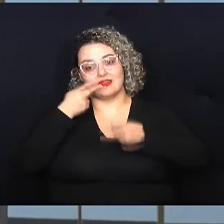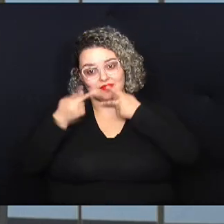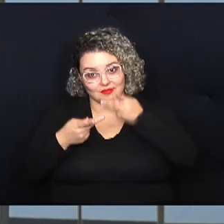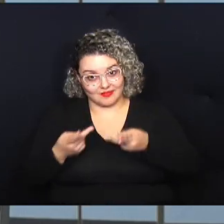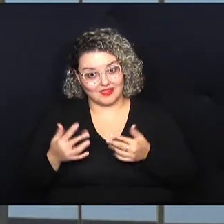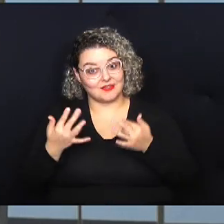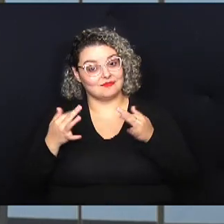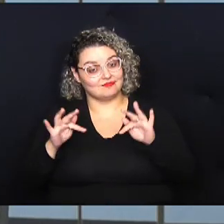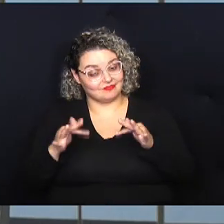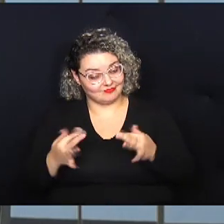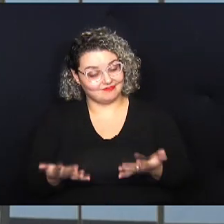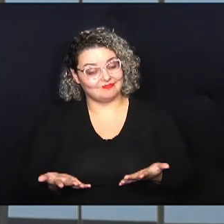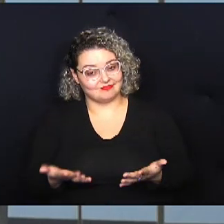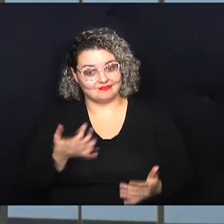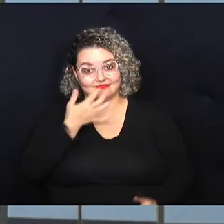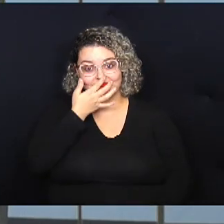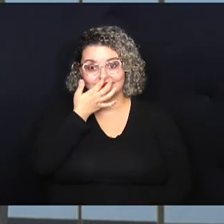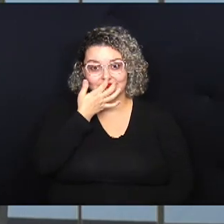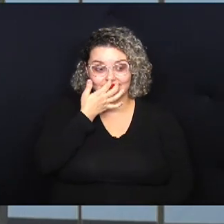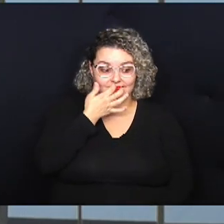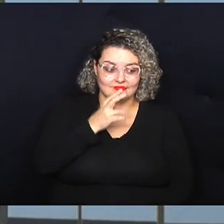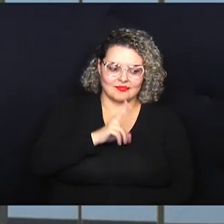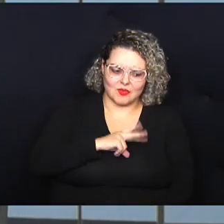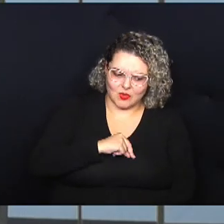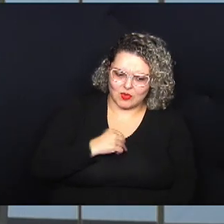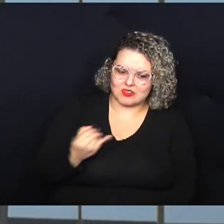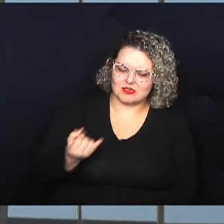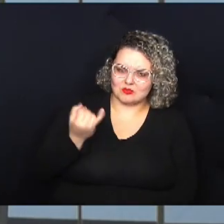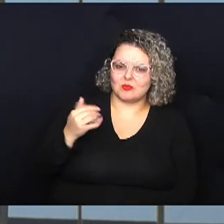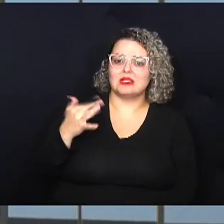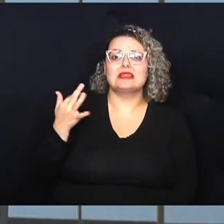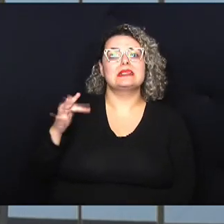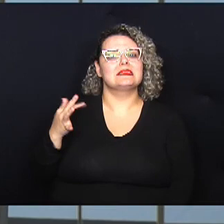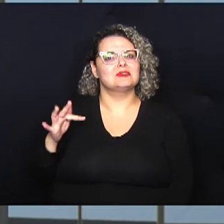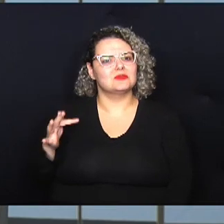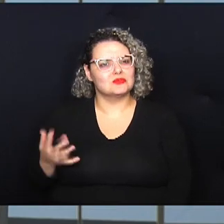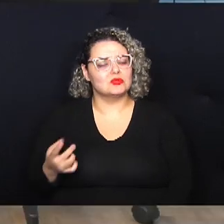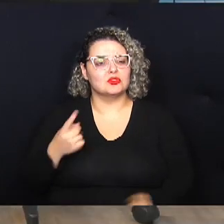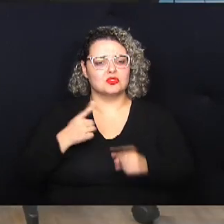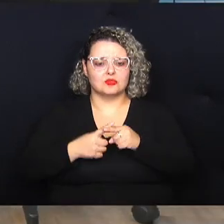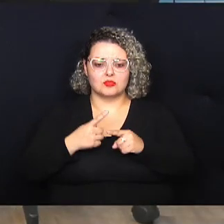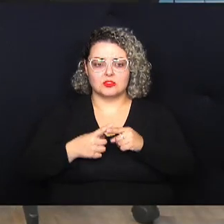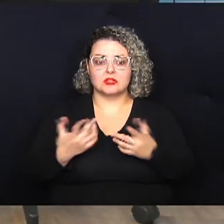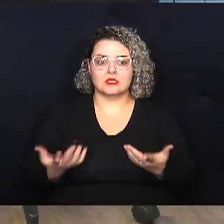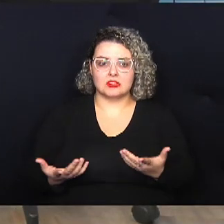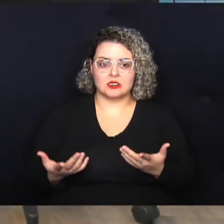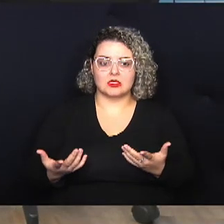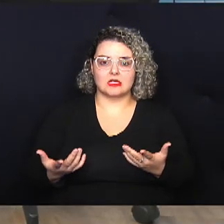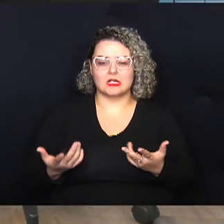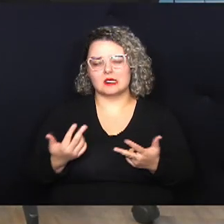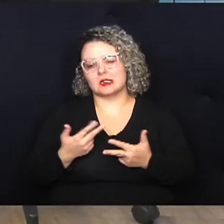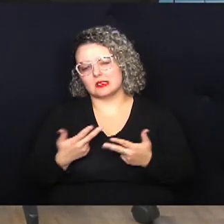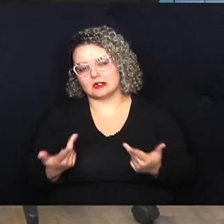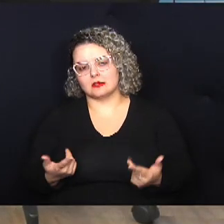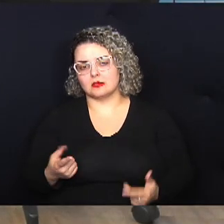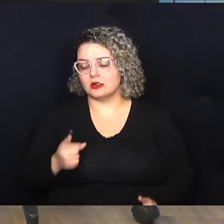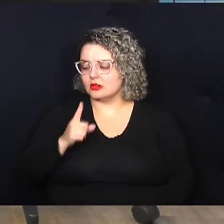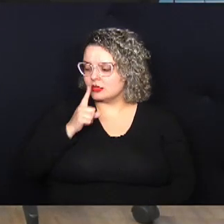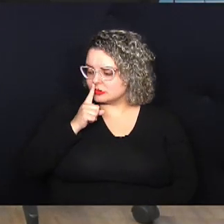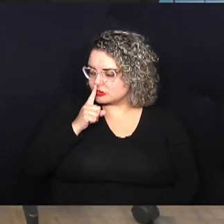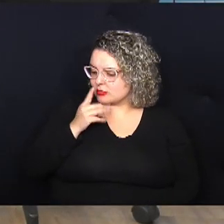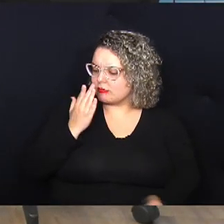dores. Então, é interessante essa questão das dores, né? Porque aquele negócio de cala a boca, engole